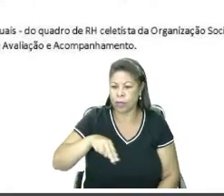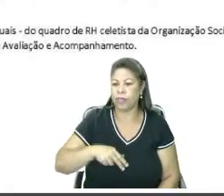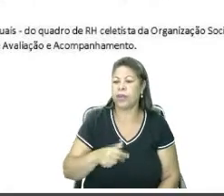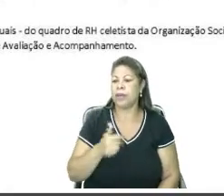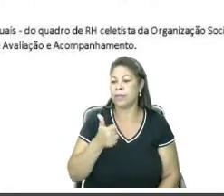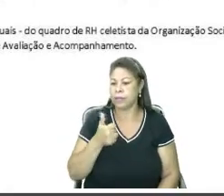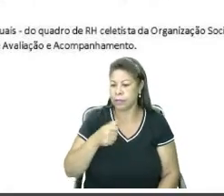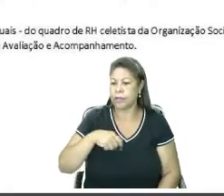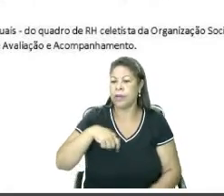10.888.000, e em dezembro